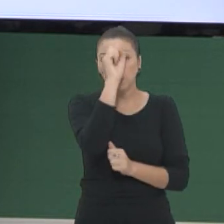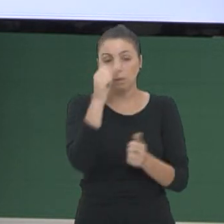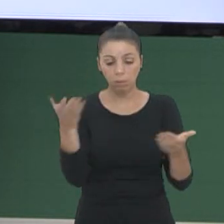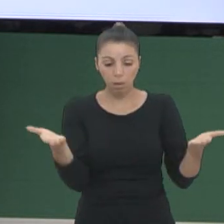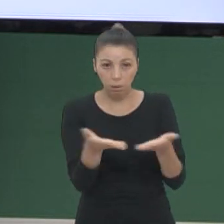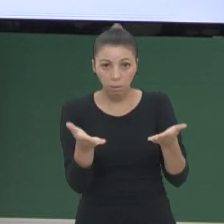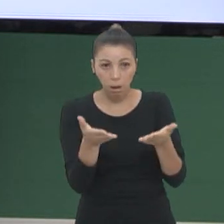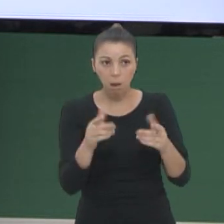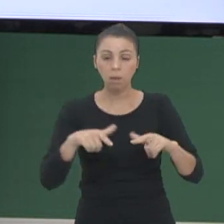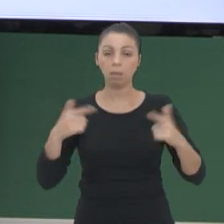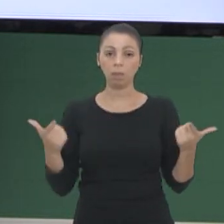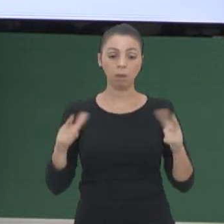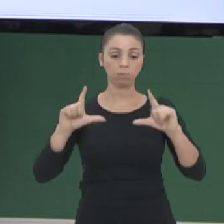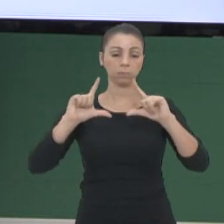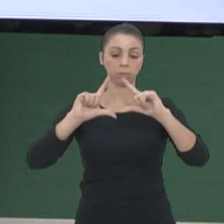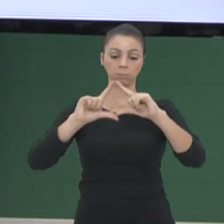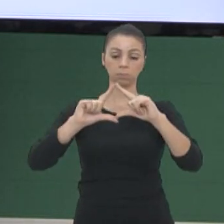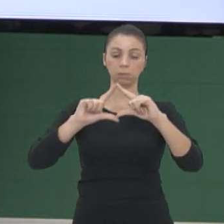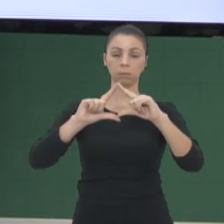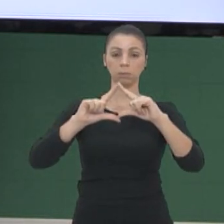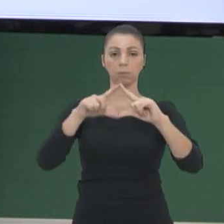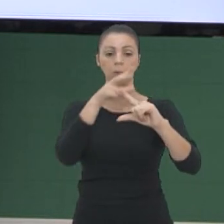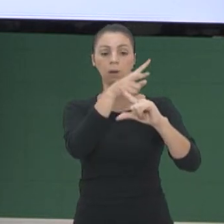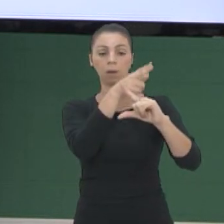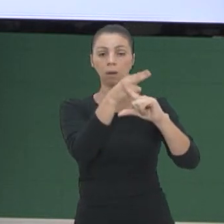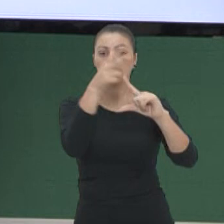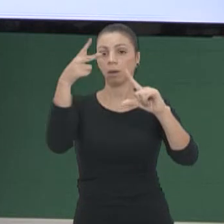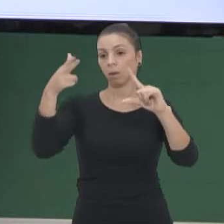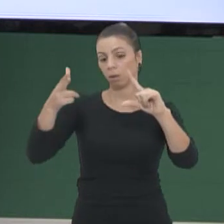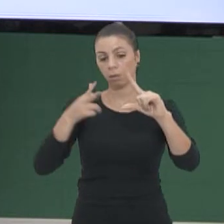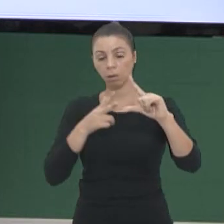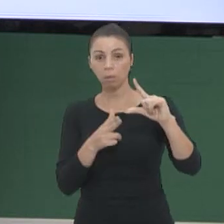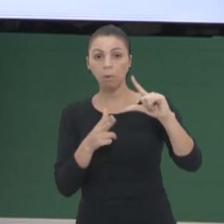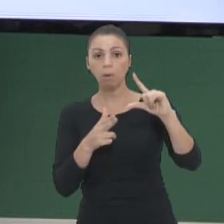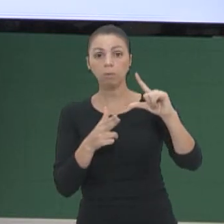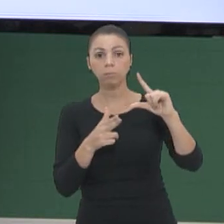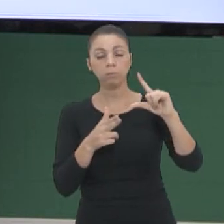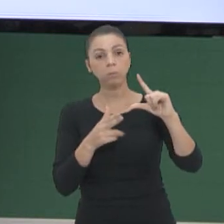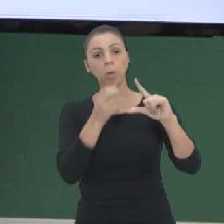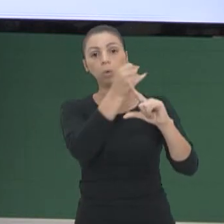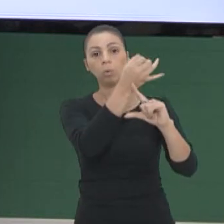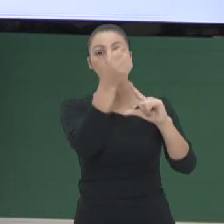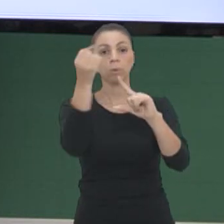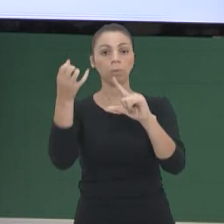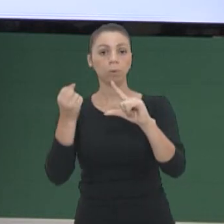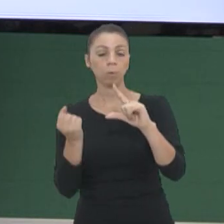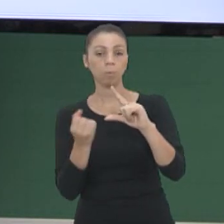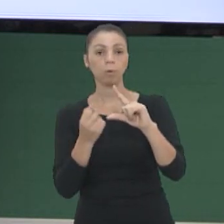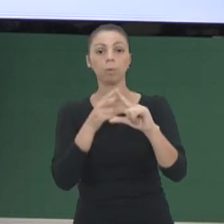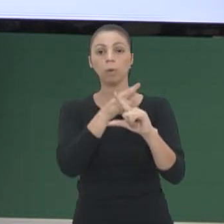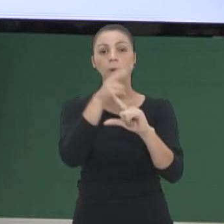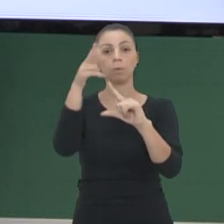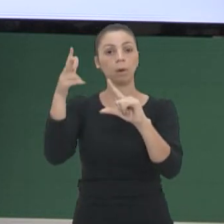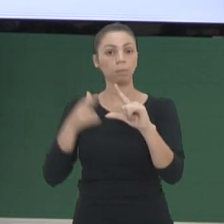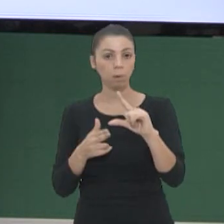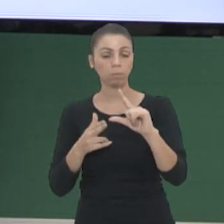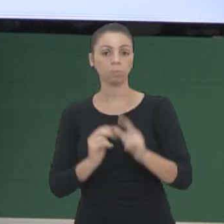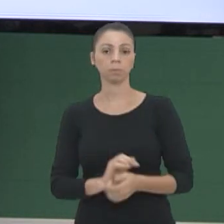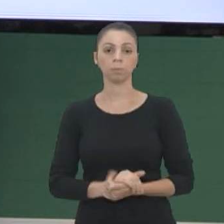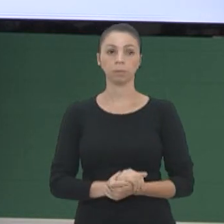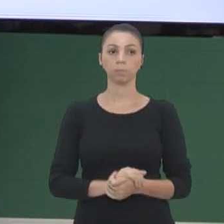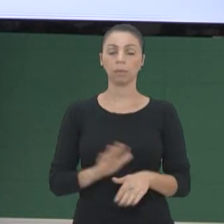seus três lados têm a mesma medida. Isso é uma característica do triângulo equilátero. Ele possui três lados com a mesma